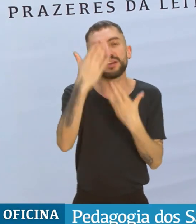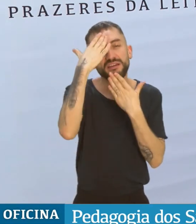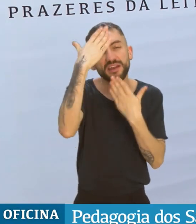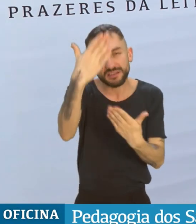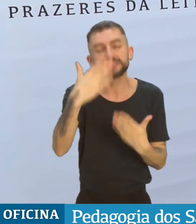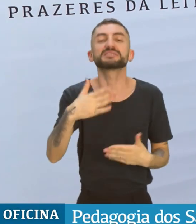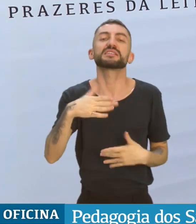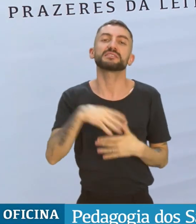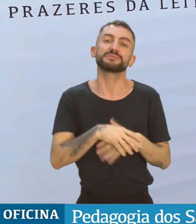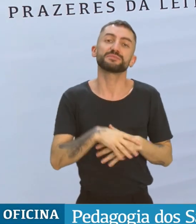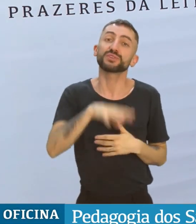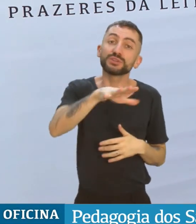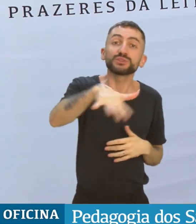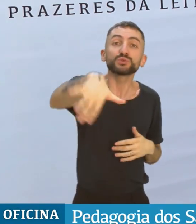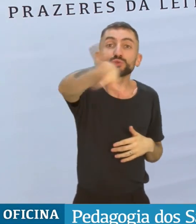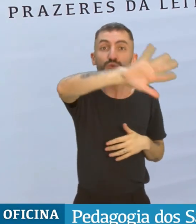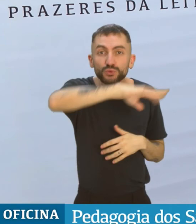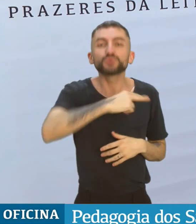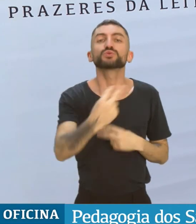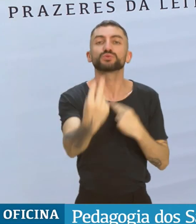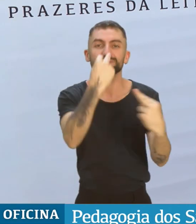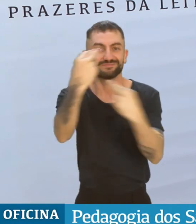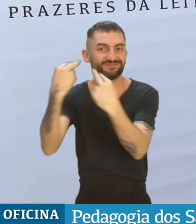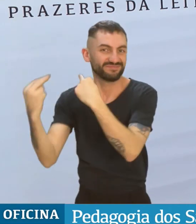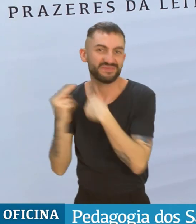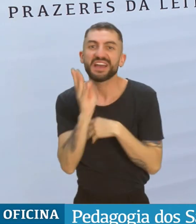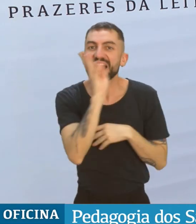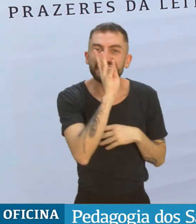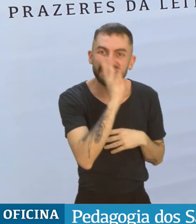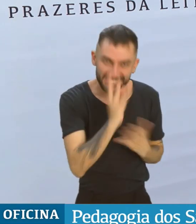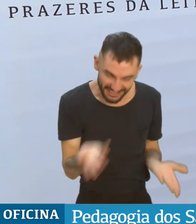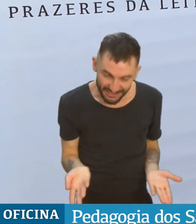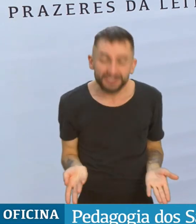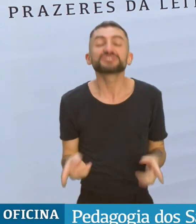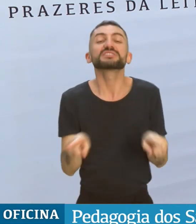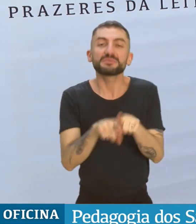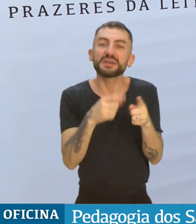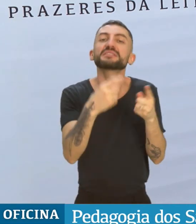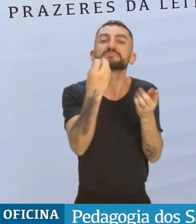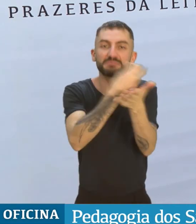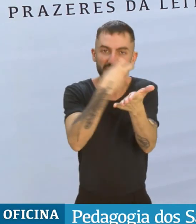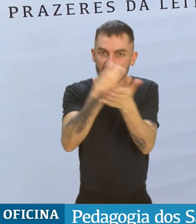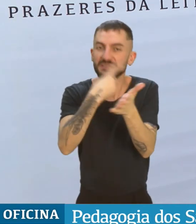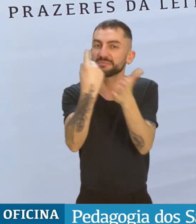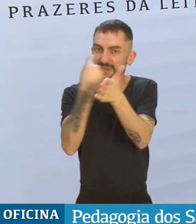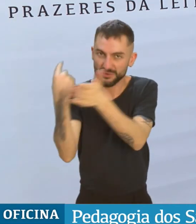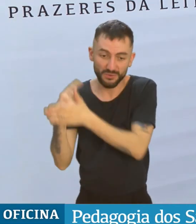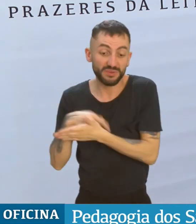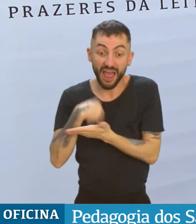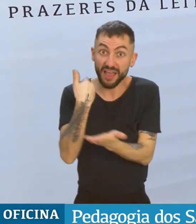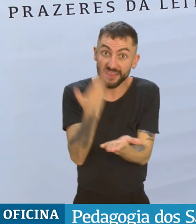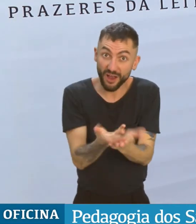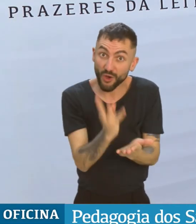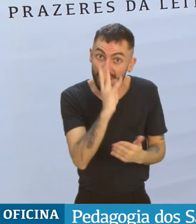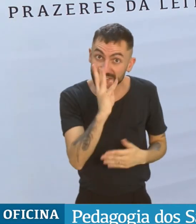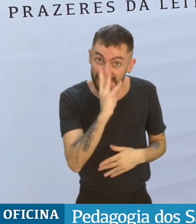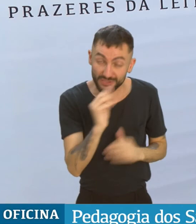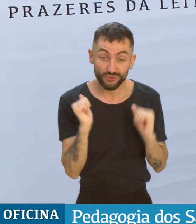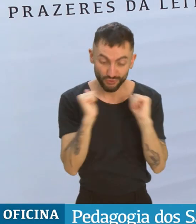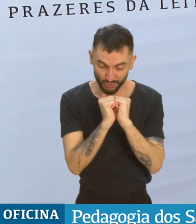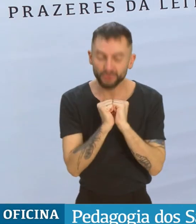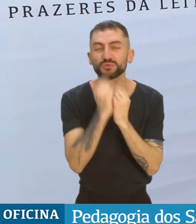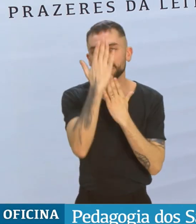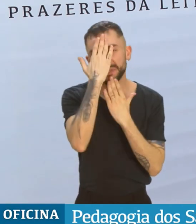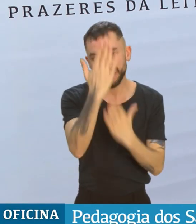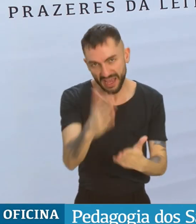mundo que está aí na audiência, está participando. Muito obrigado por estar até aqui comigo, estar